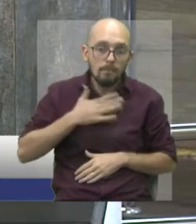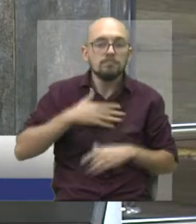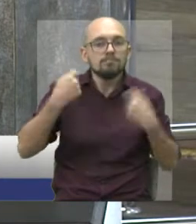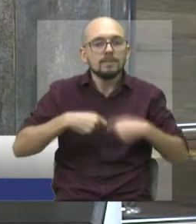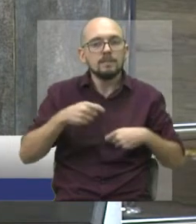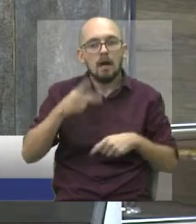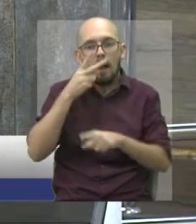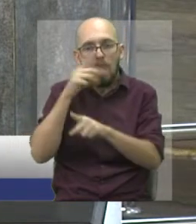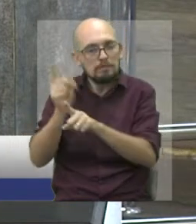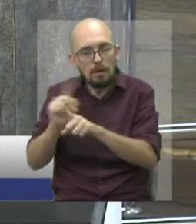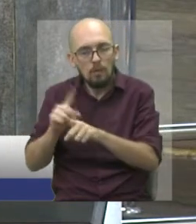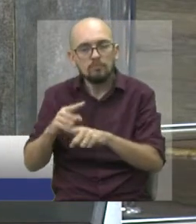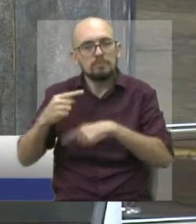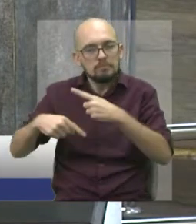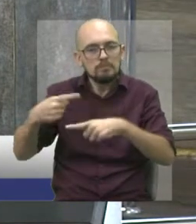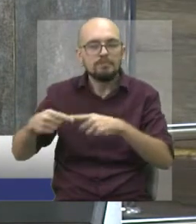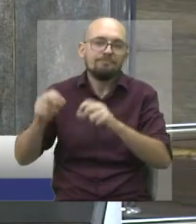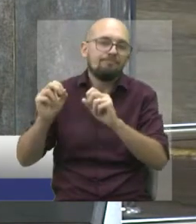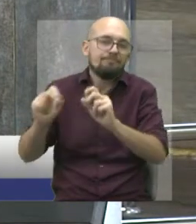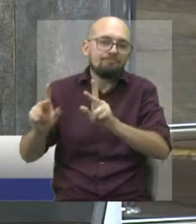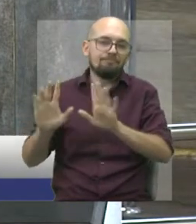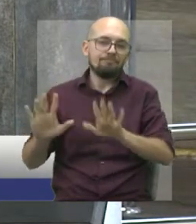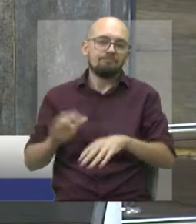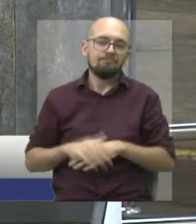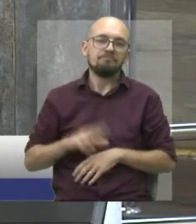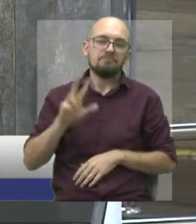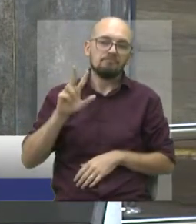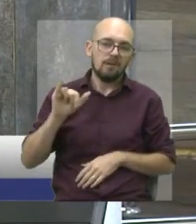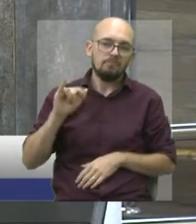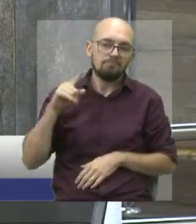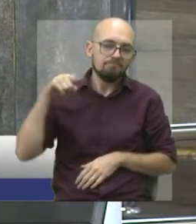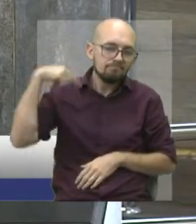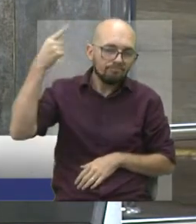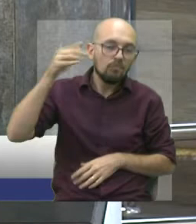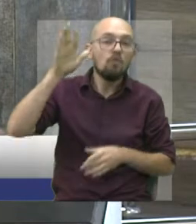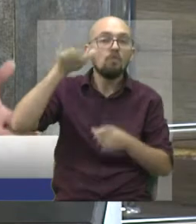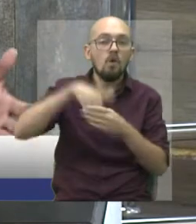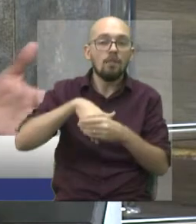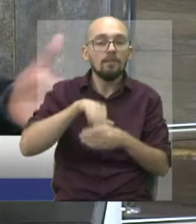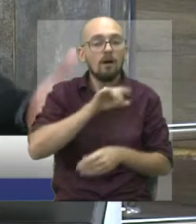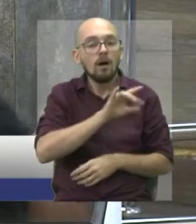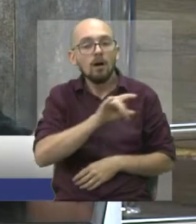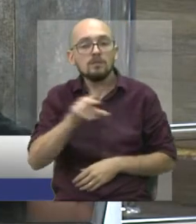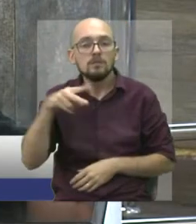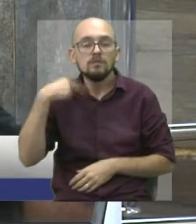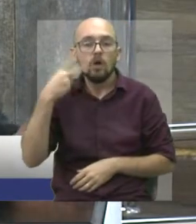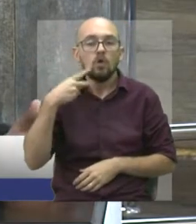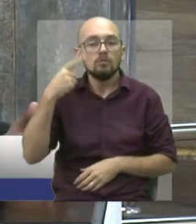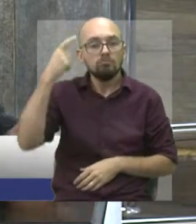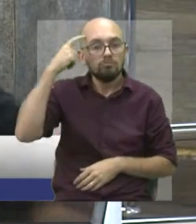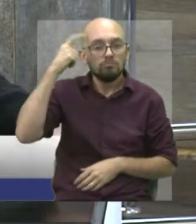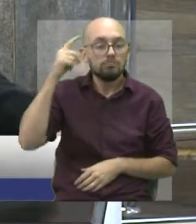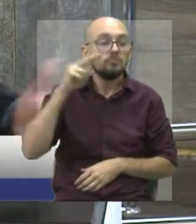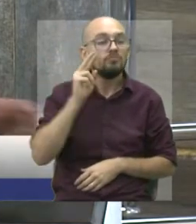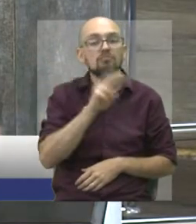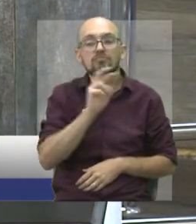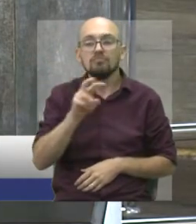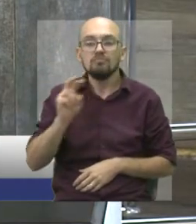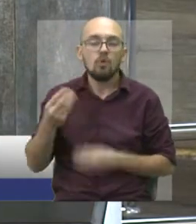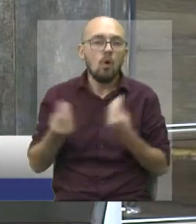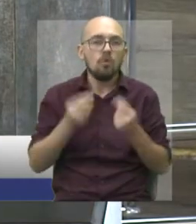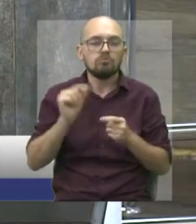então continue dessa forma. Mas vai vir ser votado aqui e cada vereador veja a situação, o que deve